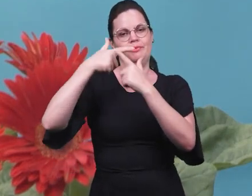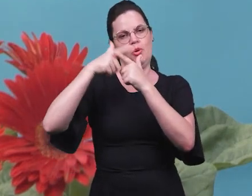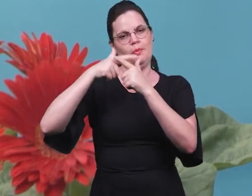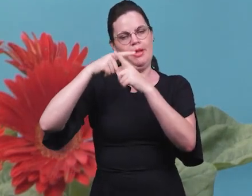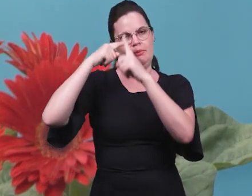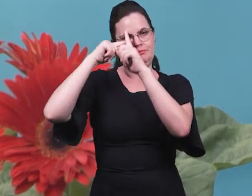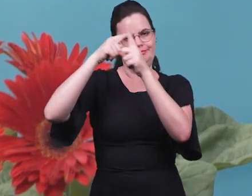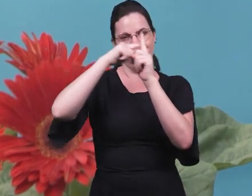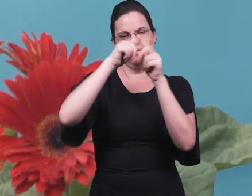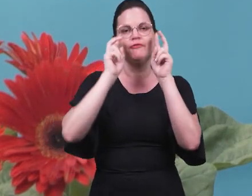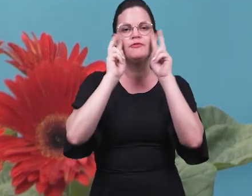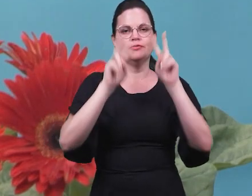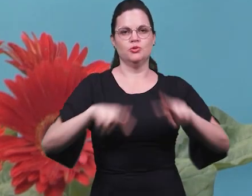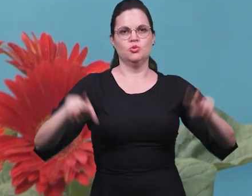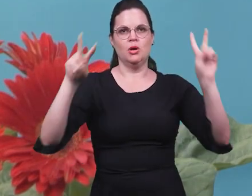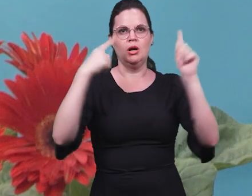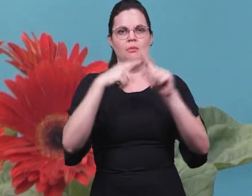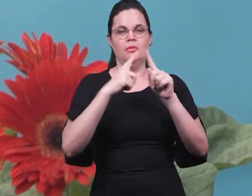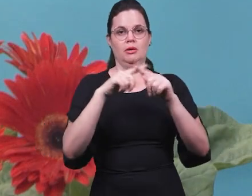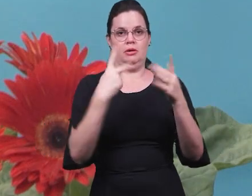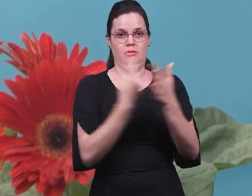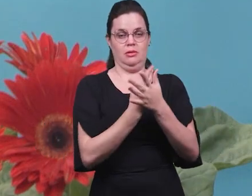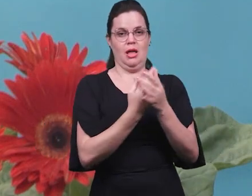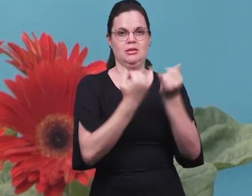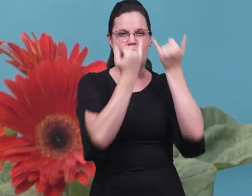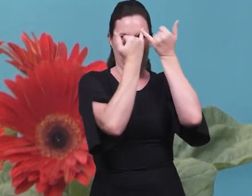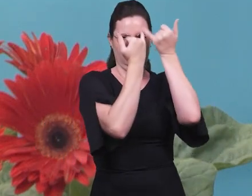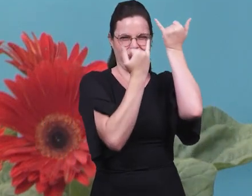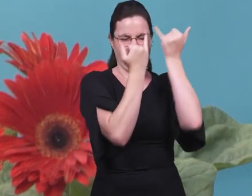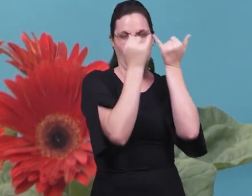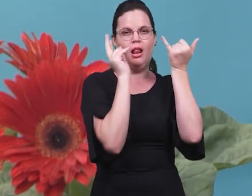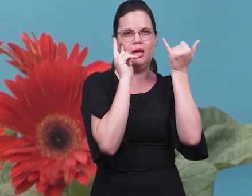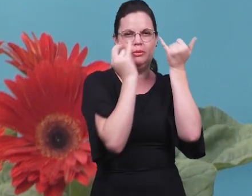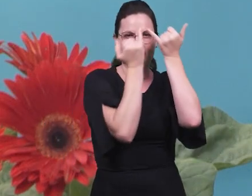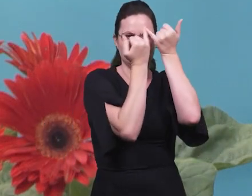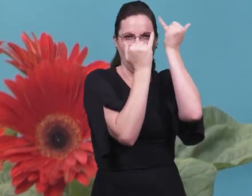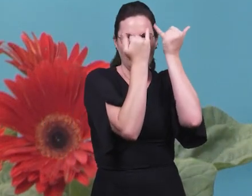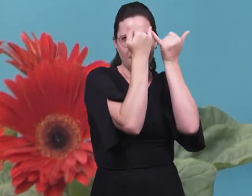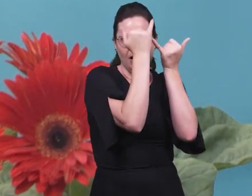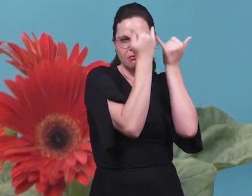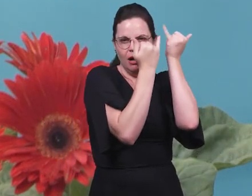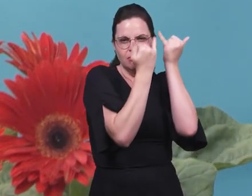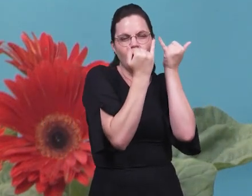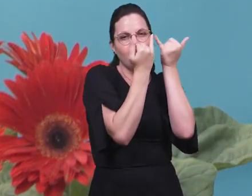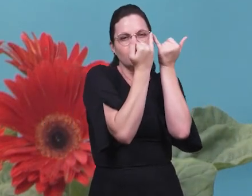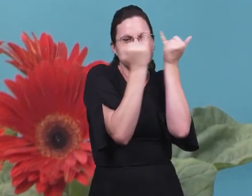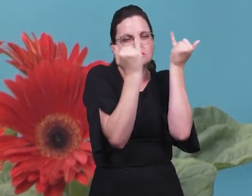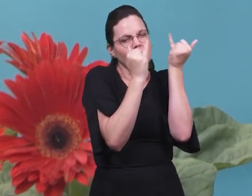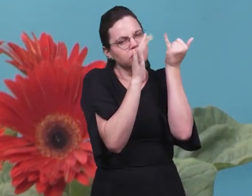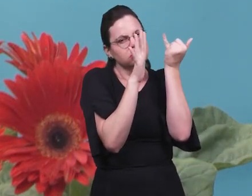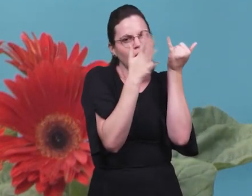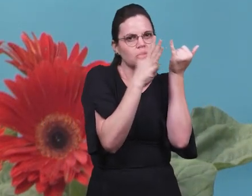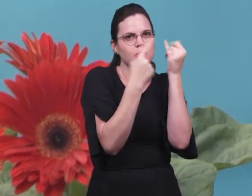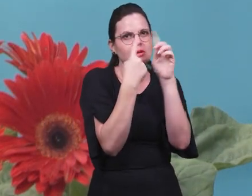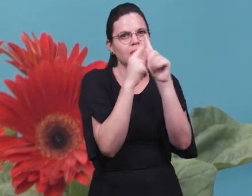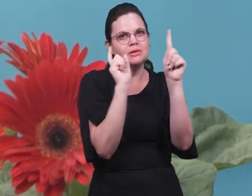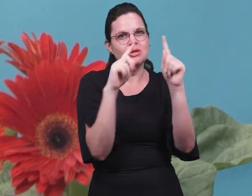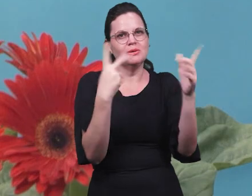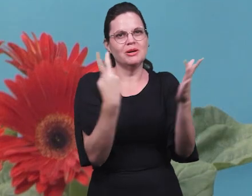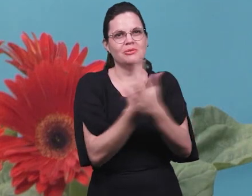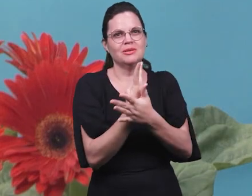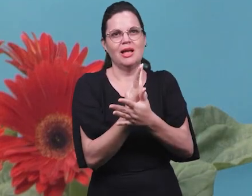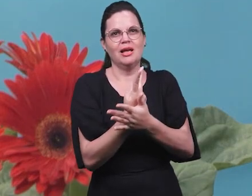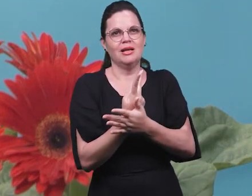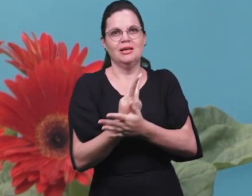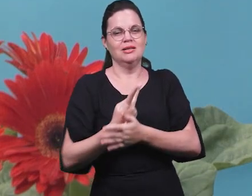os vasos podem não estar tão lesados, né, quanto ao longo do tempo do diabetes tipo 2, mas o paciente chega realmente,